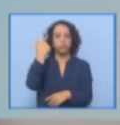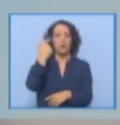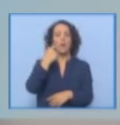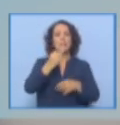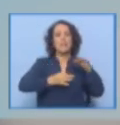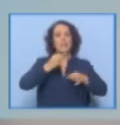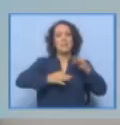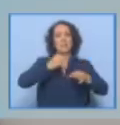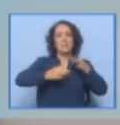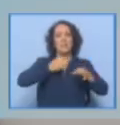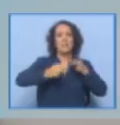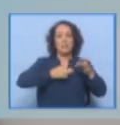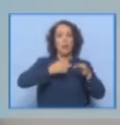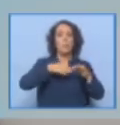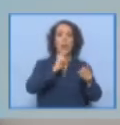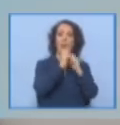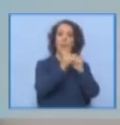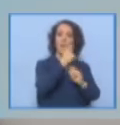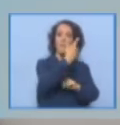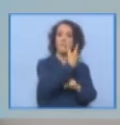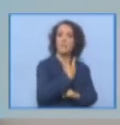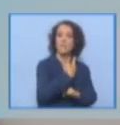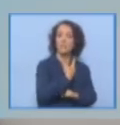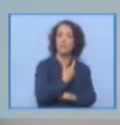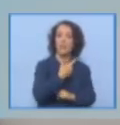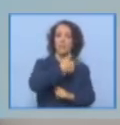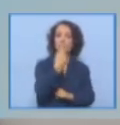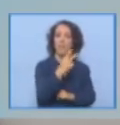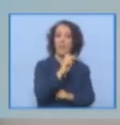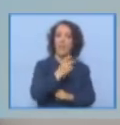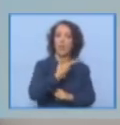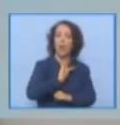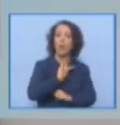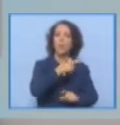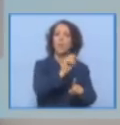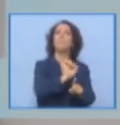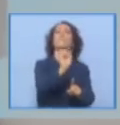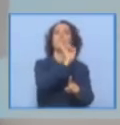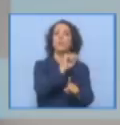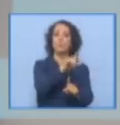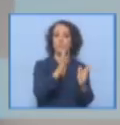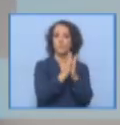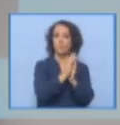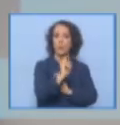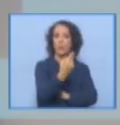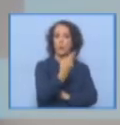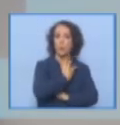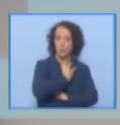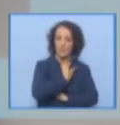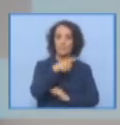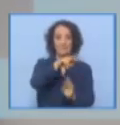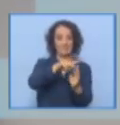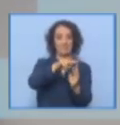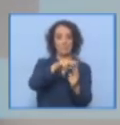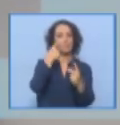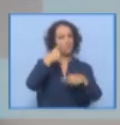estava a dar uma entrevista à TV Record, exatamente a propriedade da IURD. Esse apoio foi declarado por parte dessas denominações,